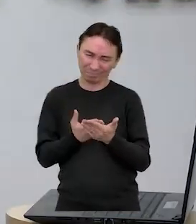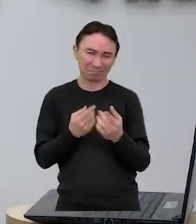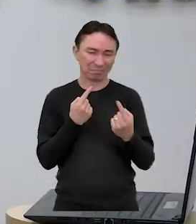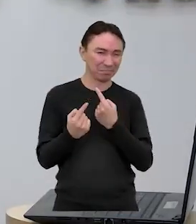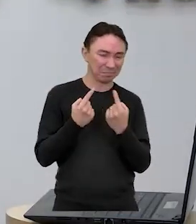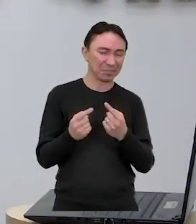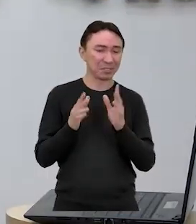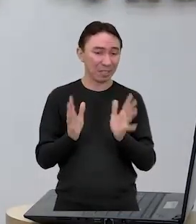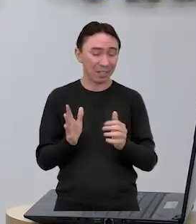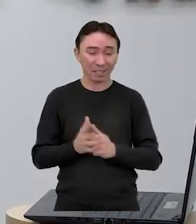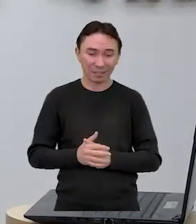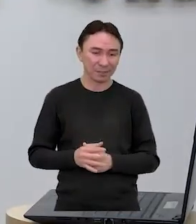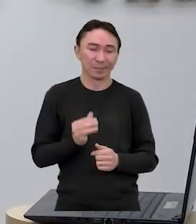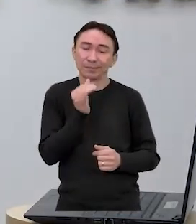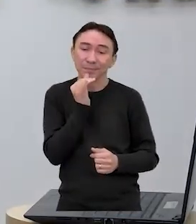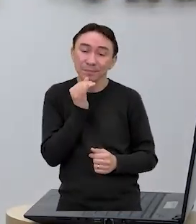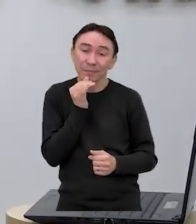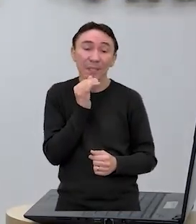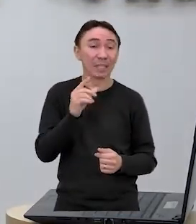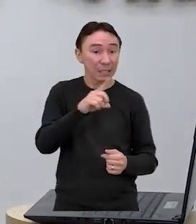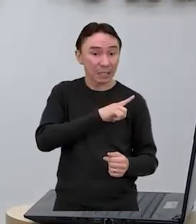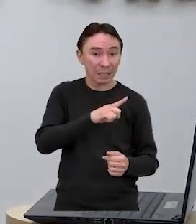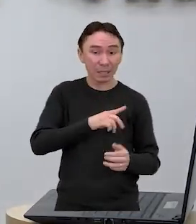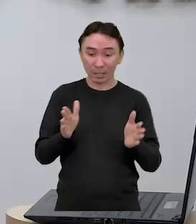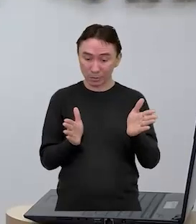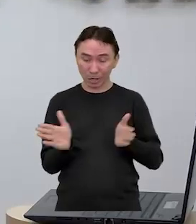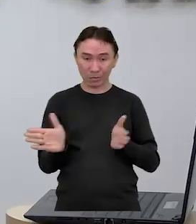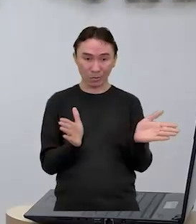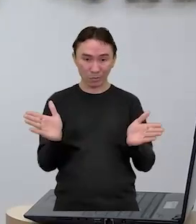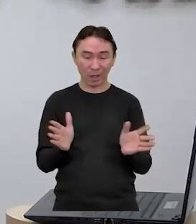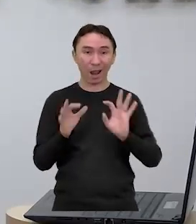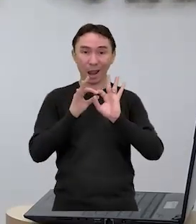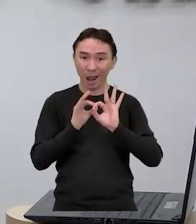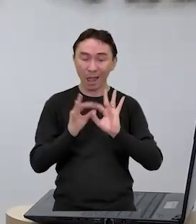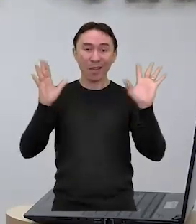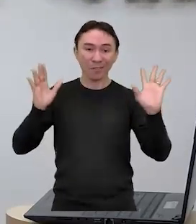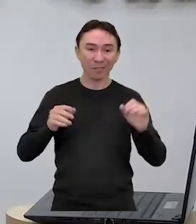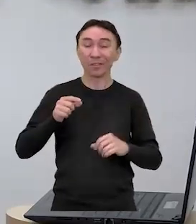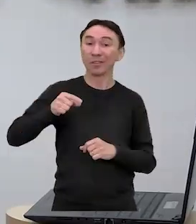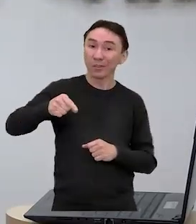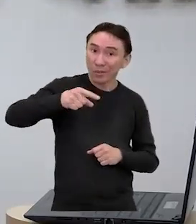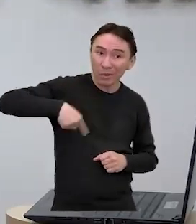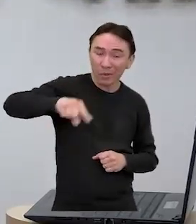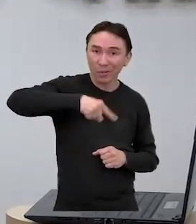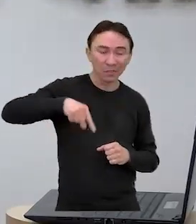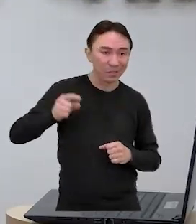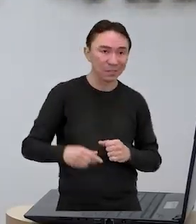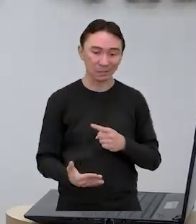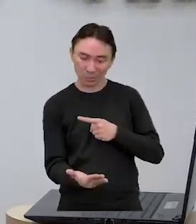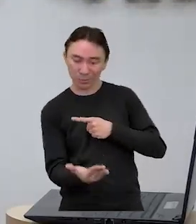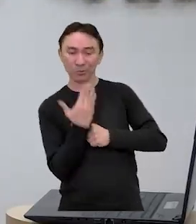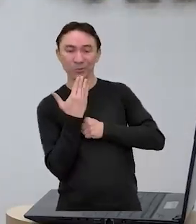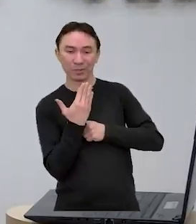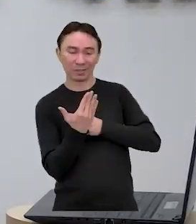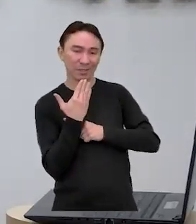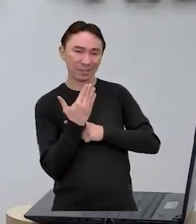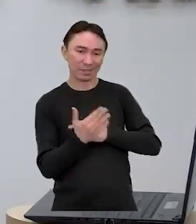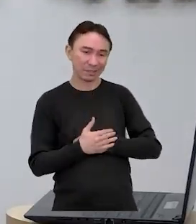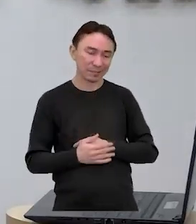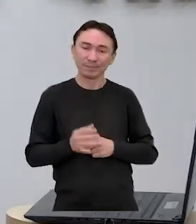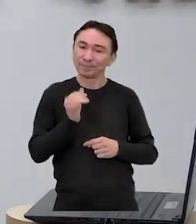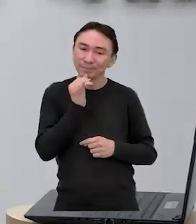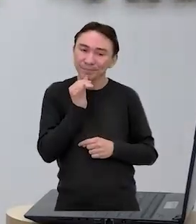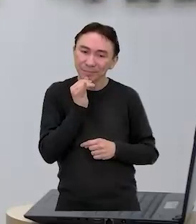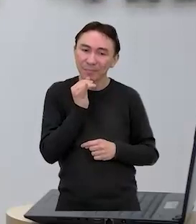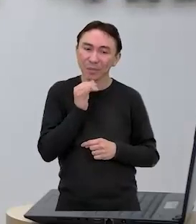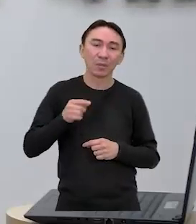ter um acesso aberto até facilita até o trabalho nosso aqui, né? Questões até dos direitos autorais, né, Luiz? Se nós tivéssemos uma